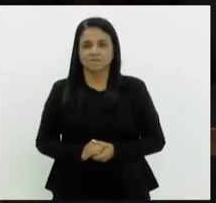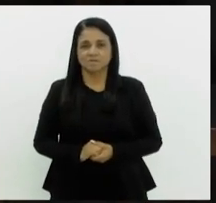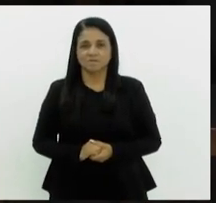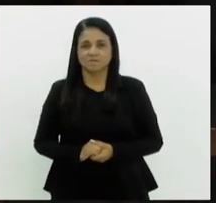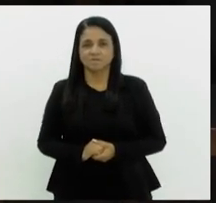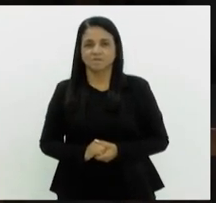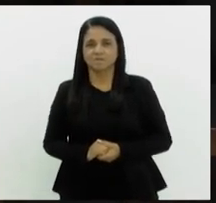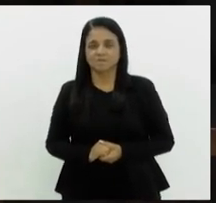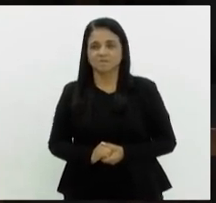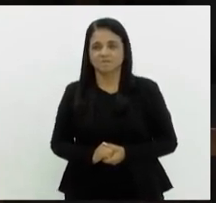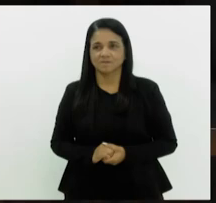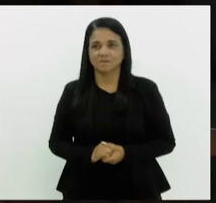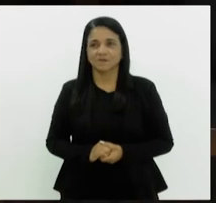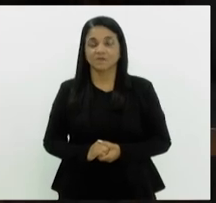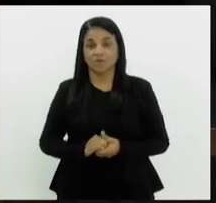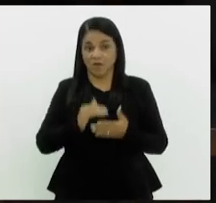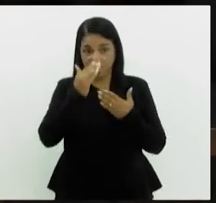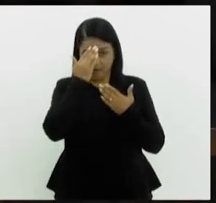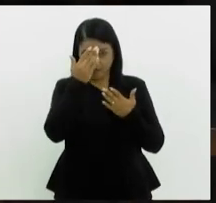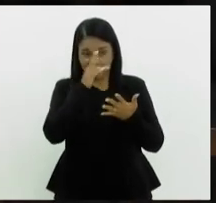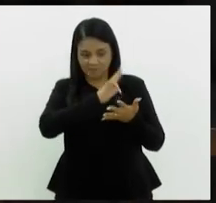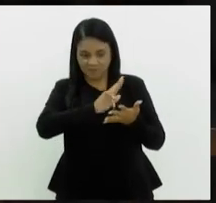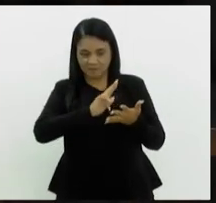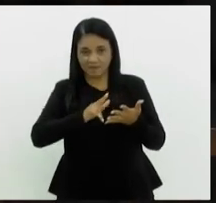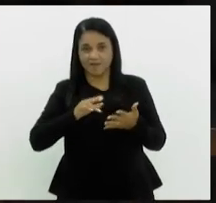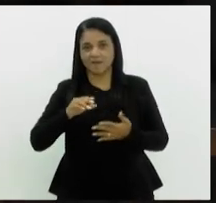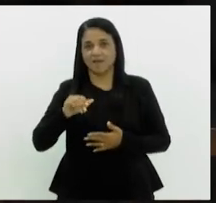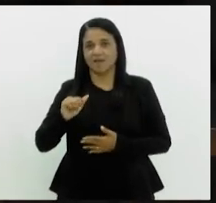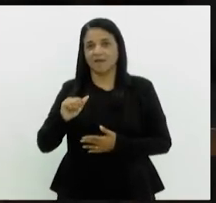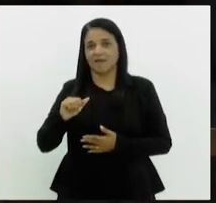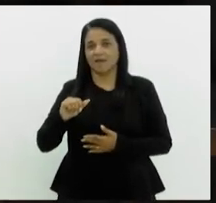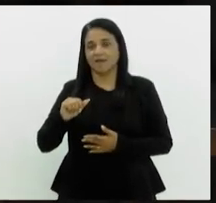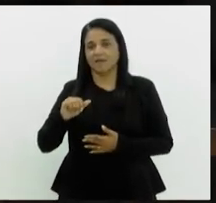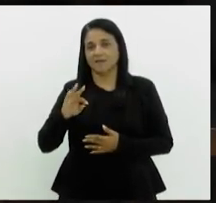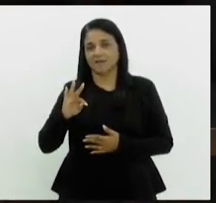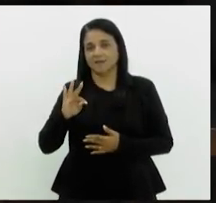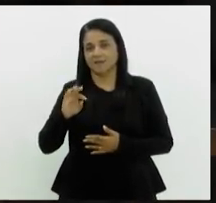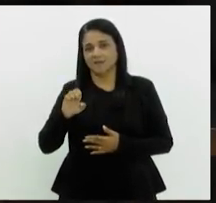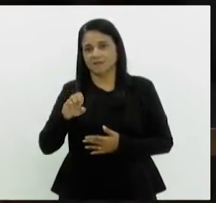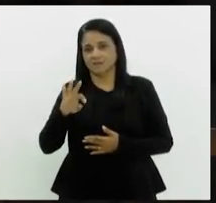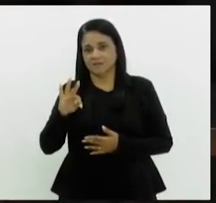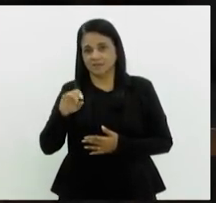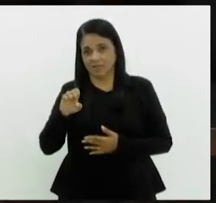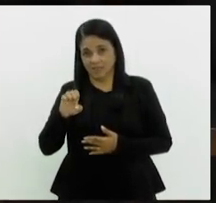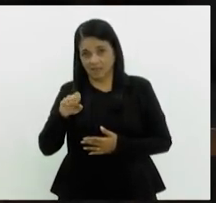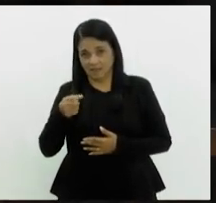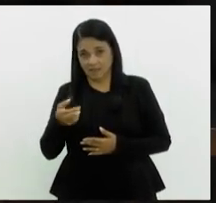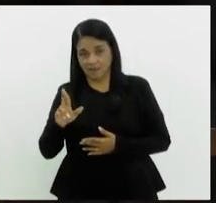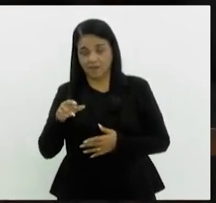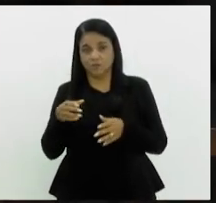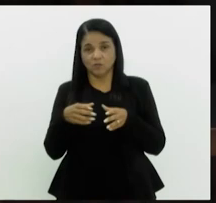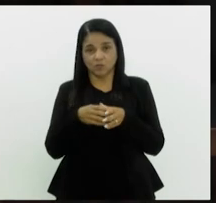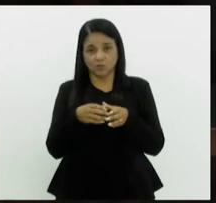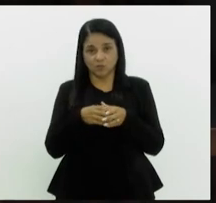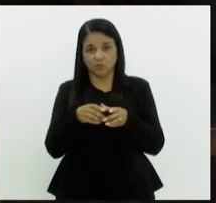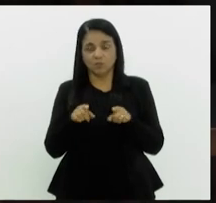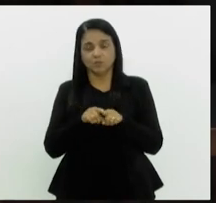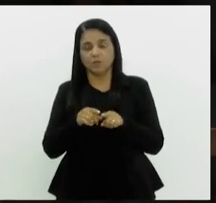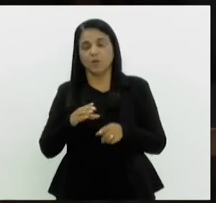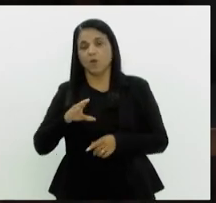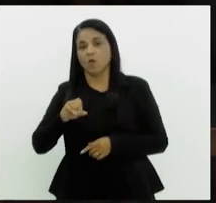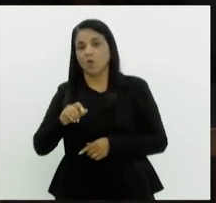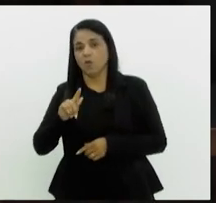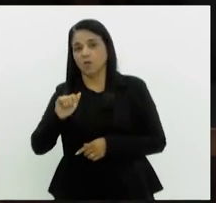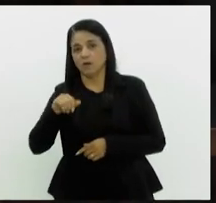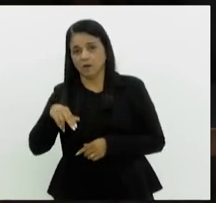Então, já vou fazer os agradecimentos à Eked Stephanie, do Grupo Obirim Corim, e aos Ogãs, Daniel do Terreiro de